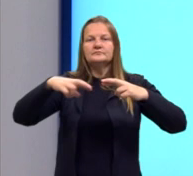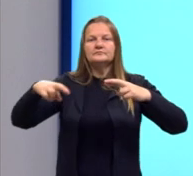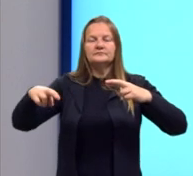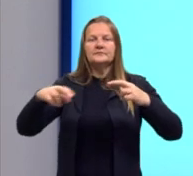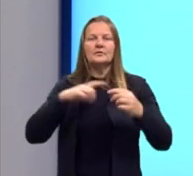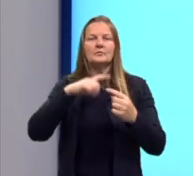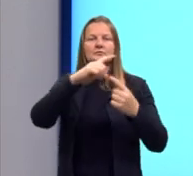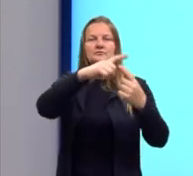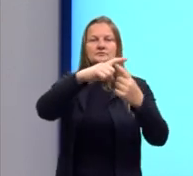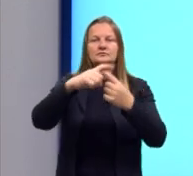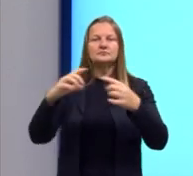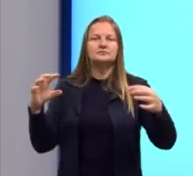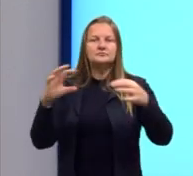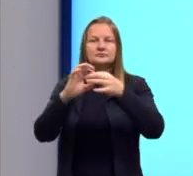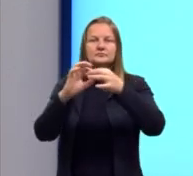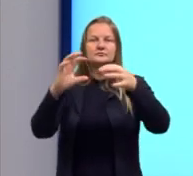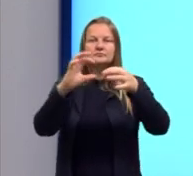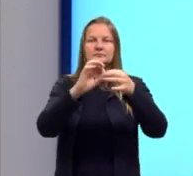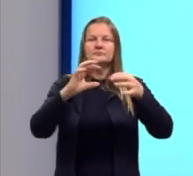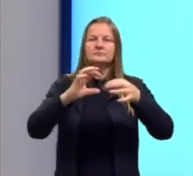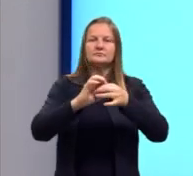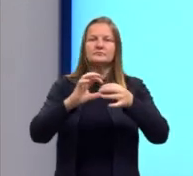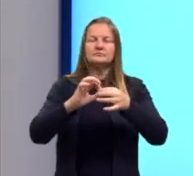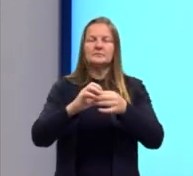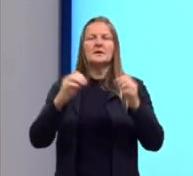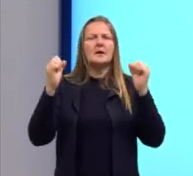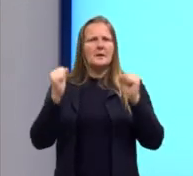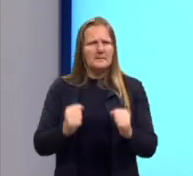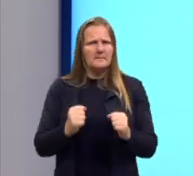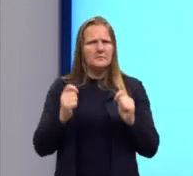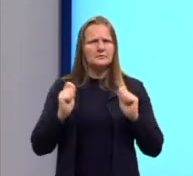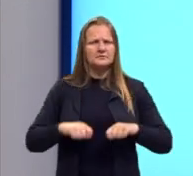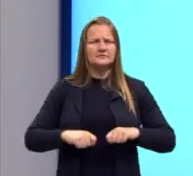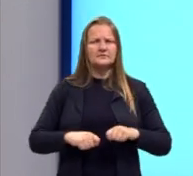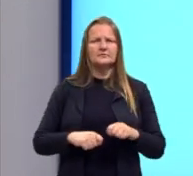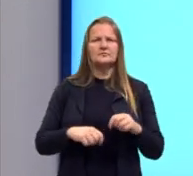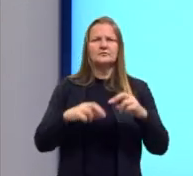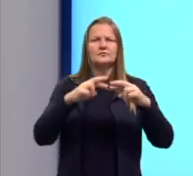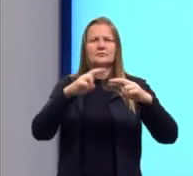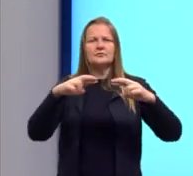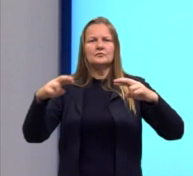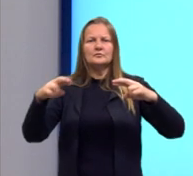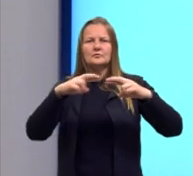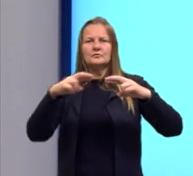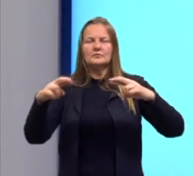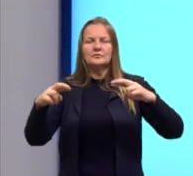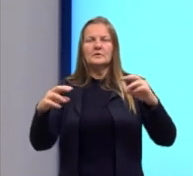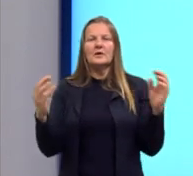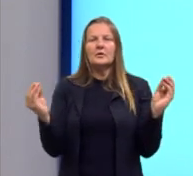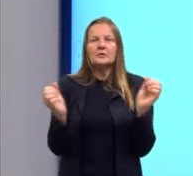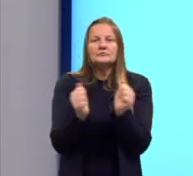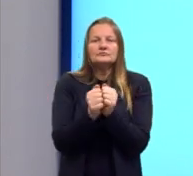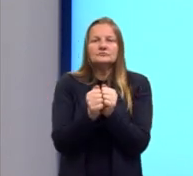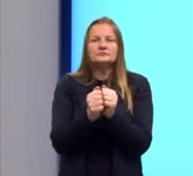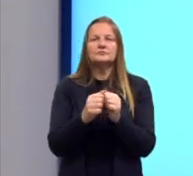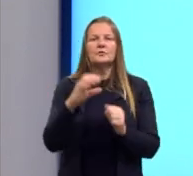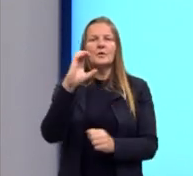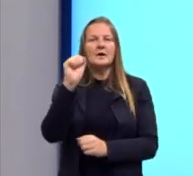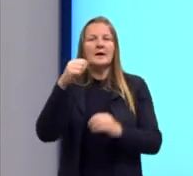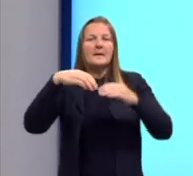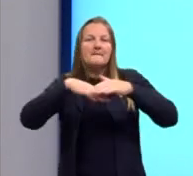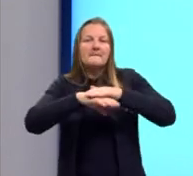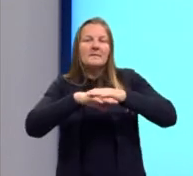esse tipo de associação mas a gente também pode associar a Anna e capacitores E aí mais uma coisa